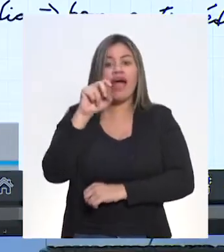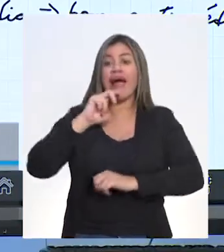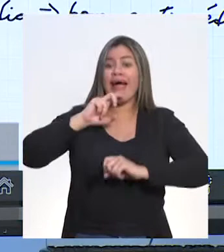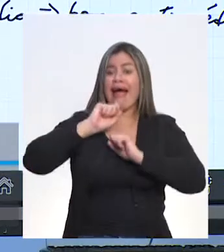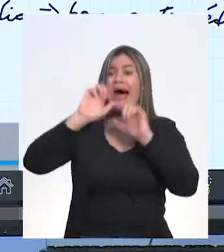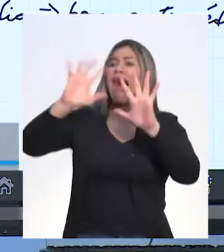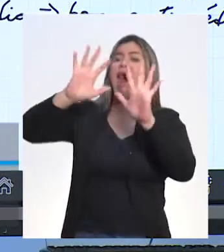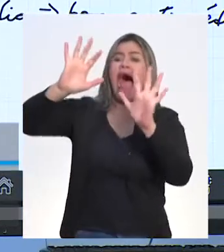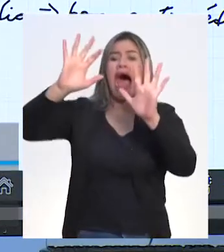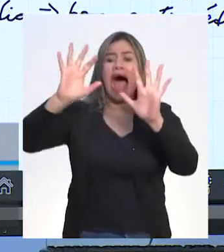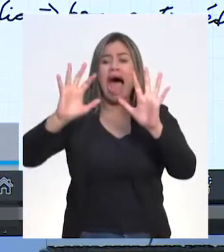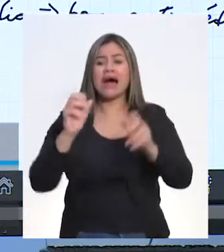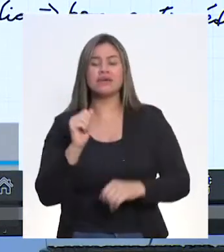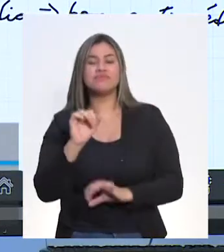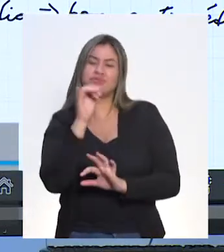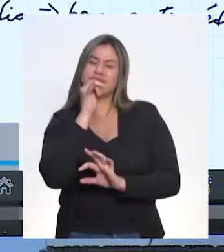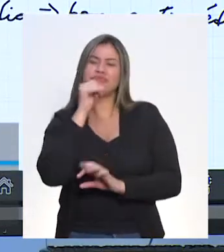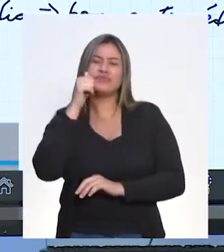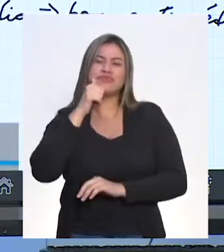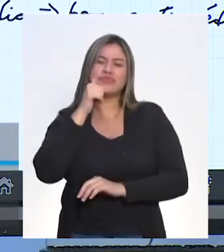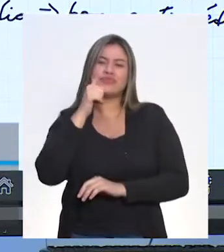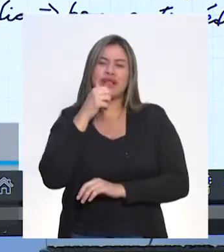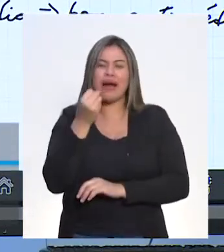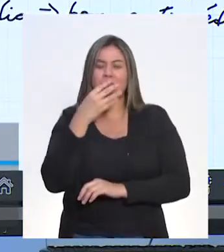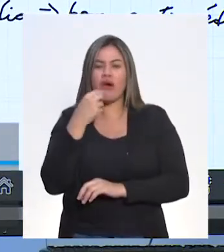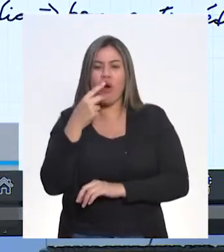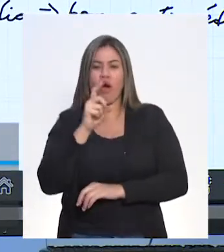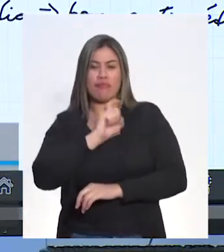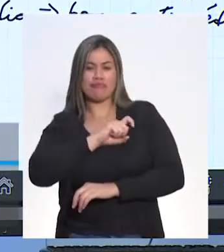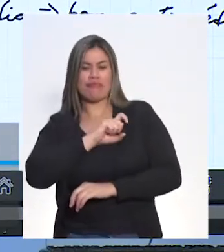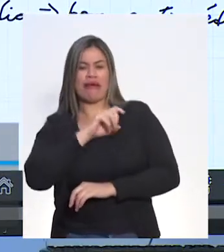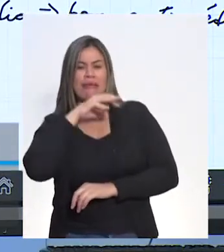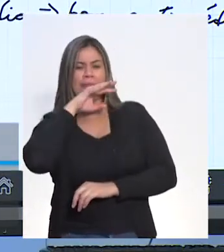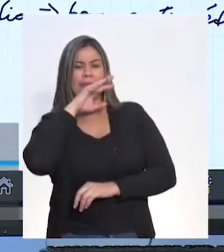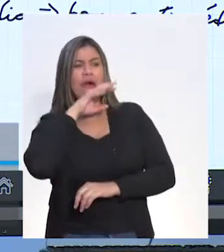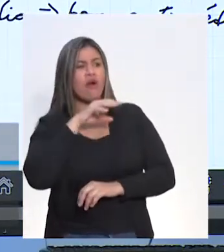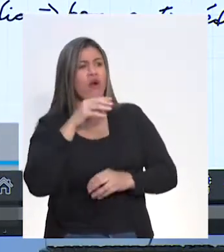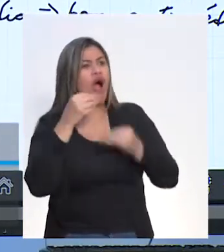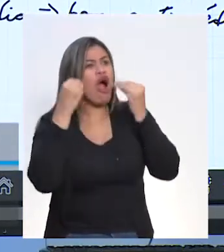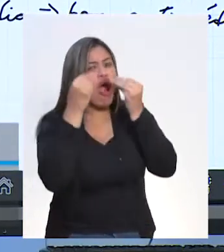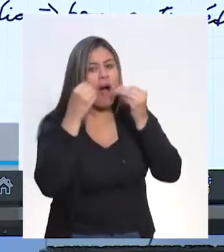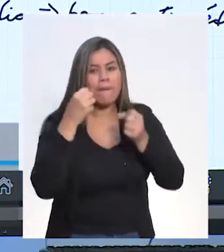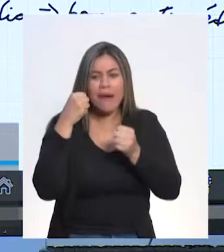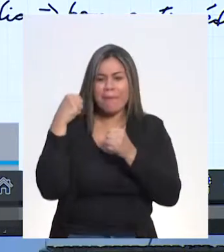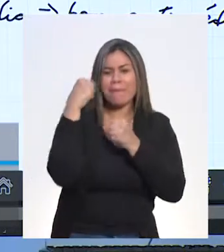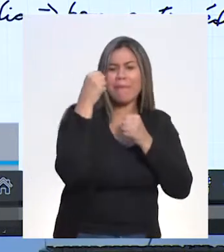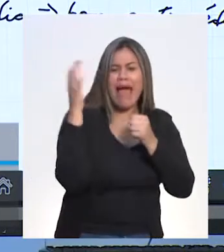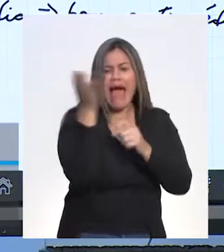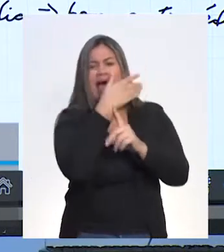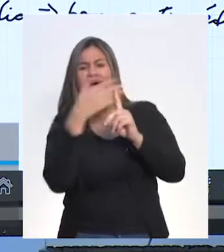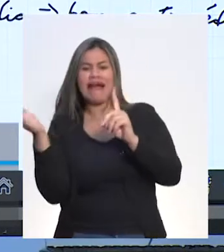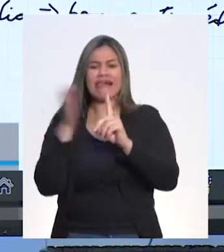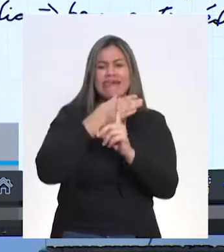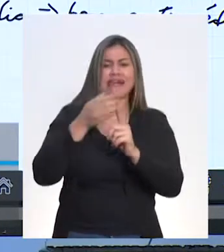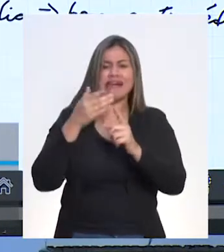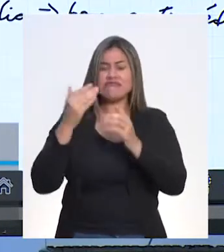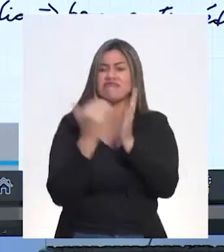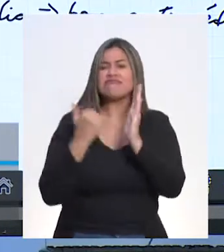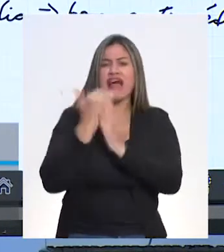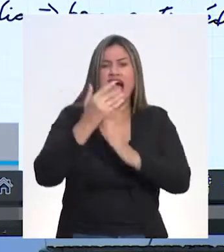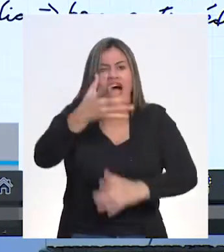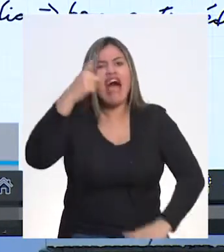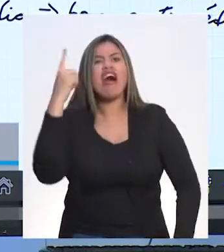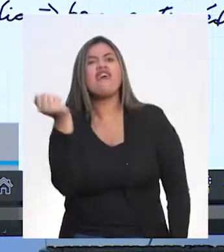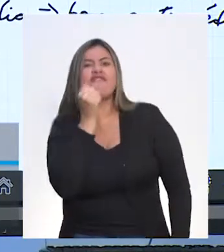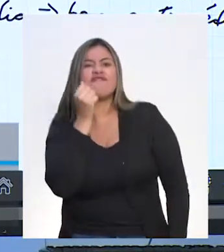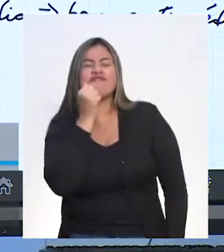aquelas cenas, né, onde a mocinha acaba brigando com a vilã, aí elas ficam, isso aí, bate mais, não sei o quê, essa sem vergonha. Antes a